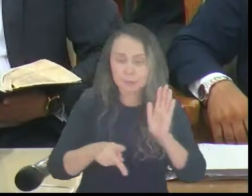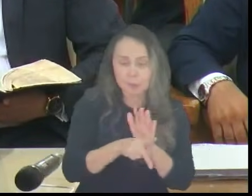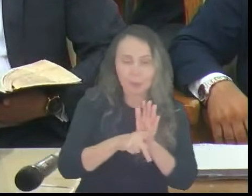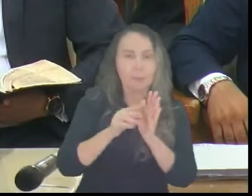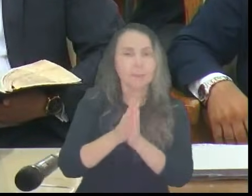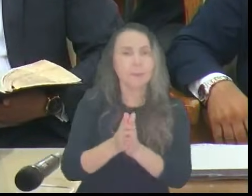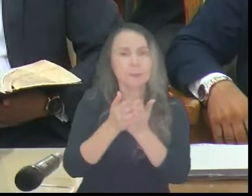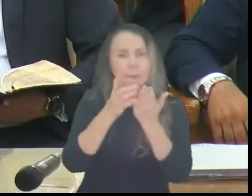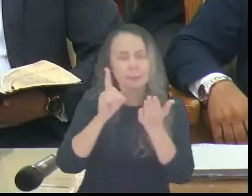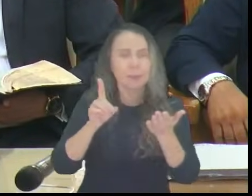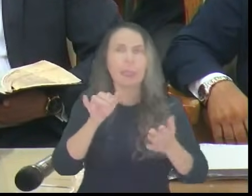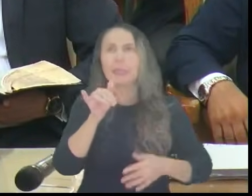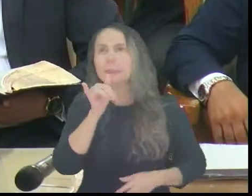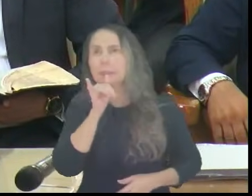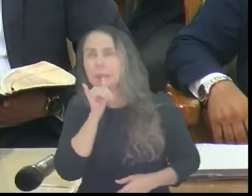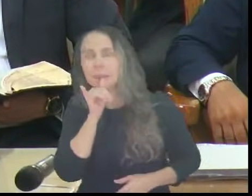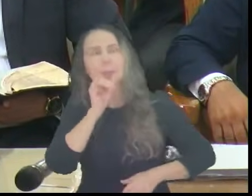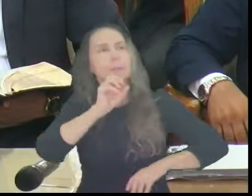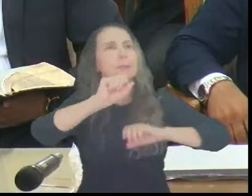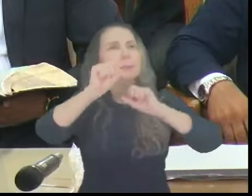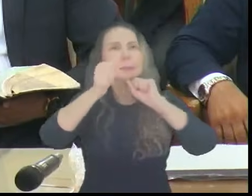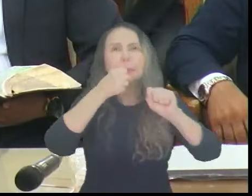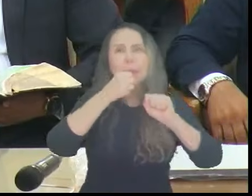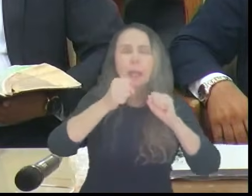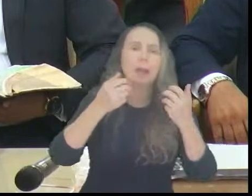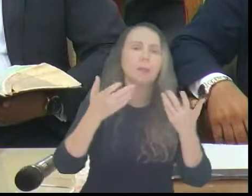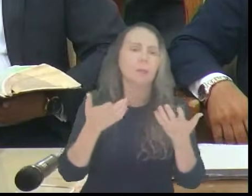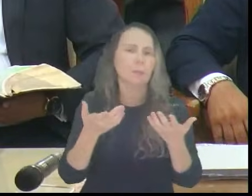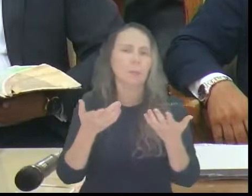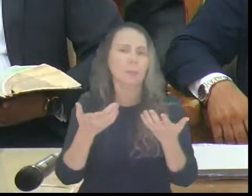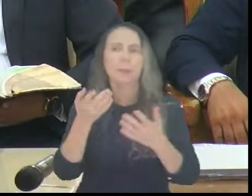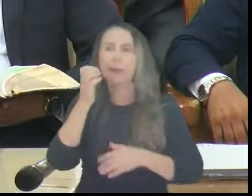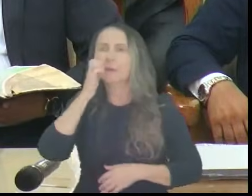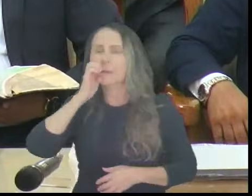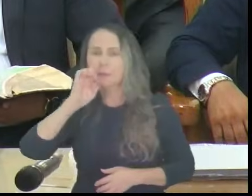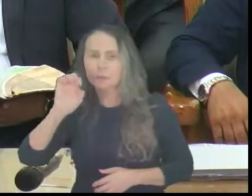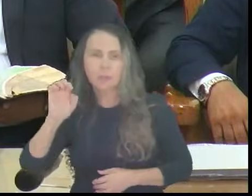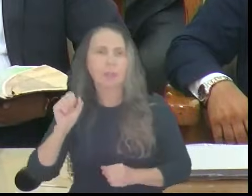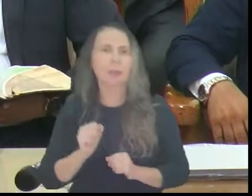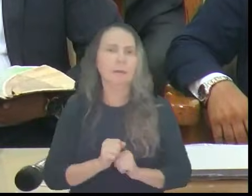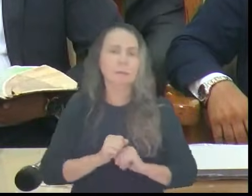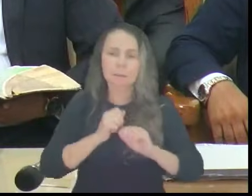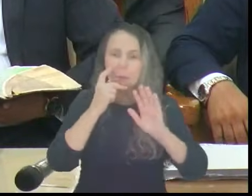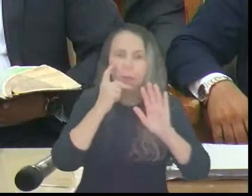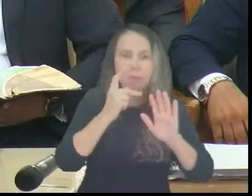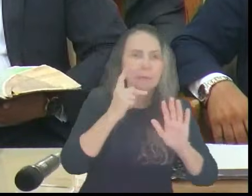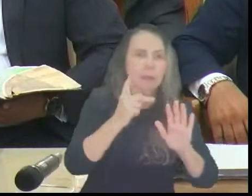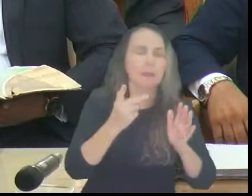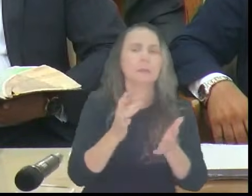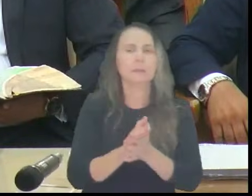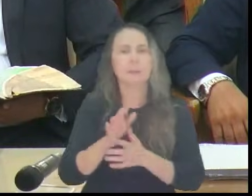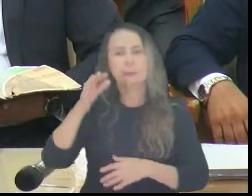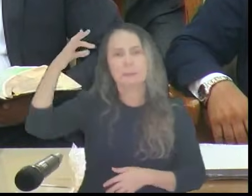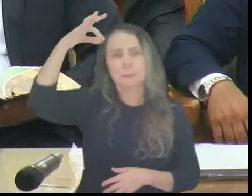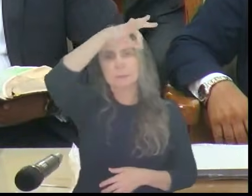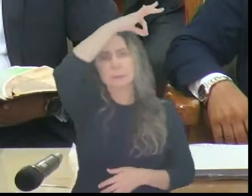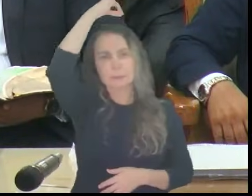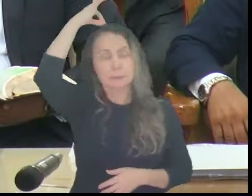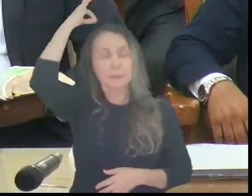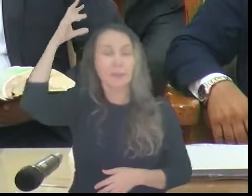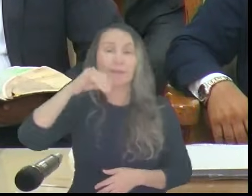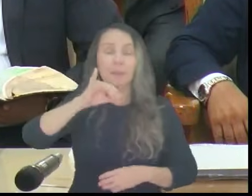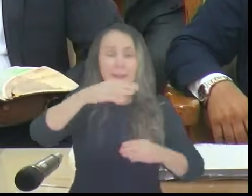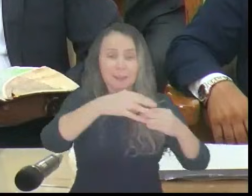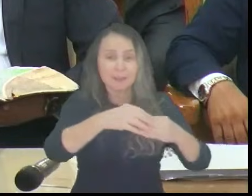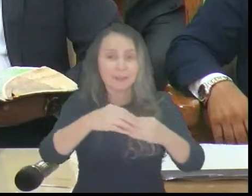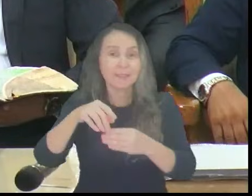pegar um salmo, se você pegar uma passagem do Evangelho, se você pegar uma passagem dos profetas, o Espírito Santo vai lhe guiar,